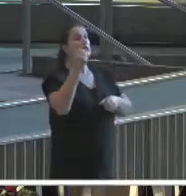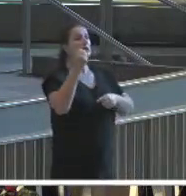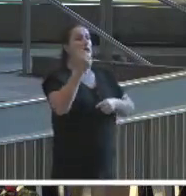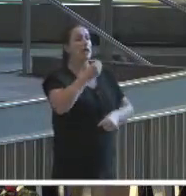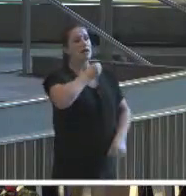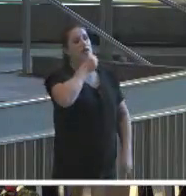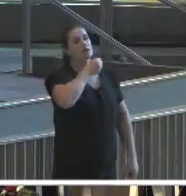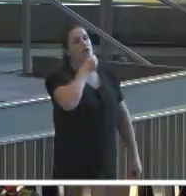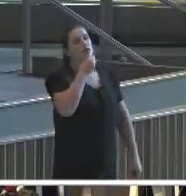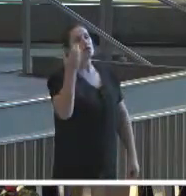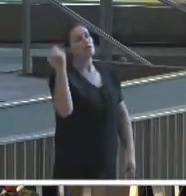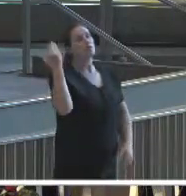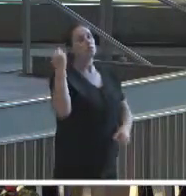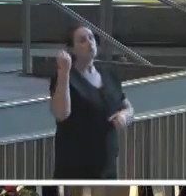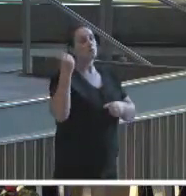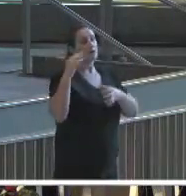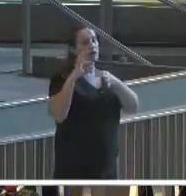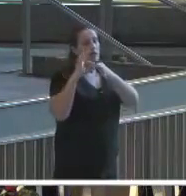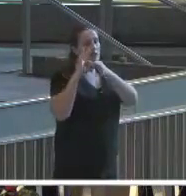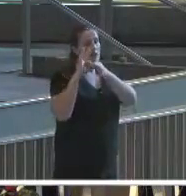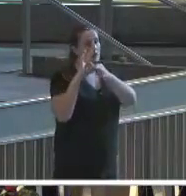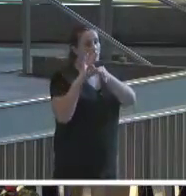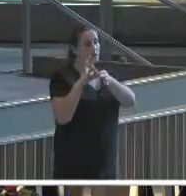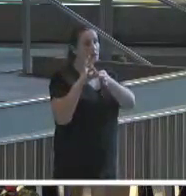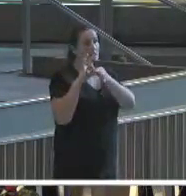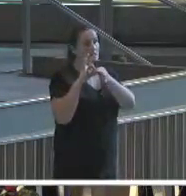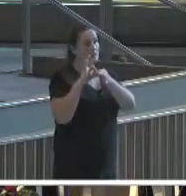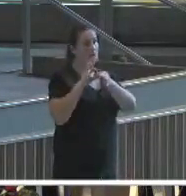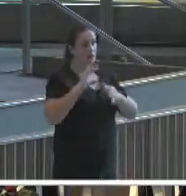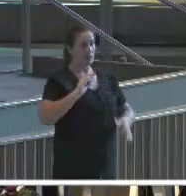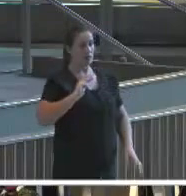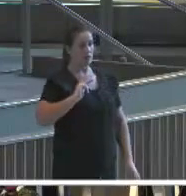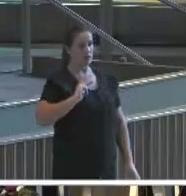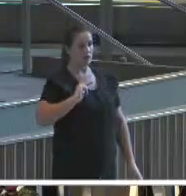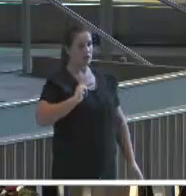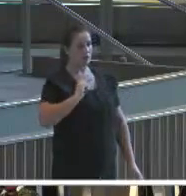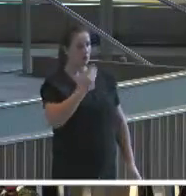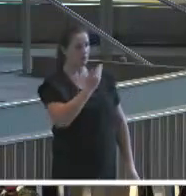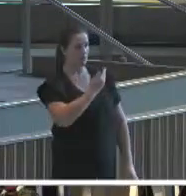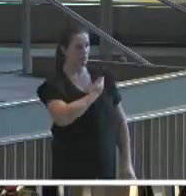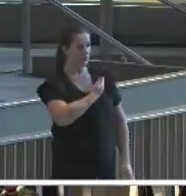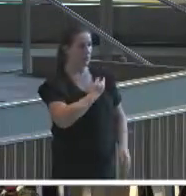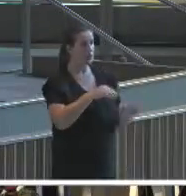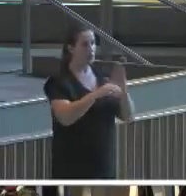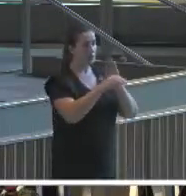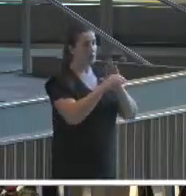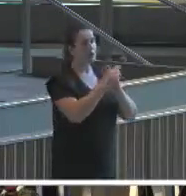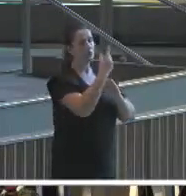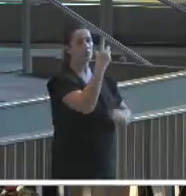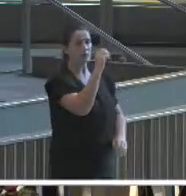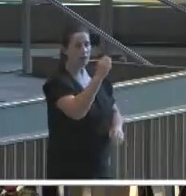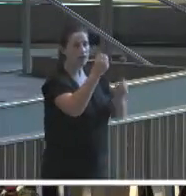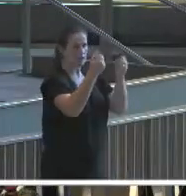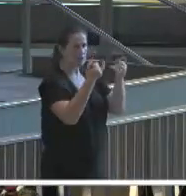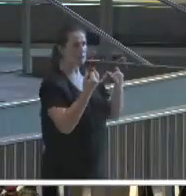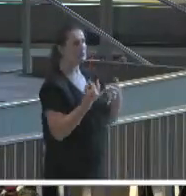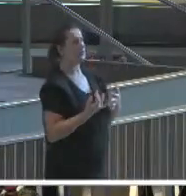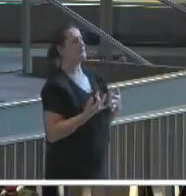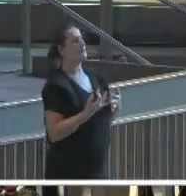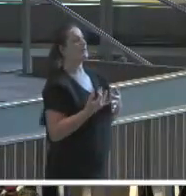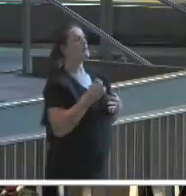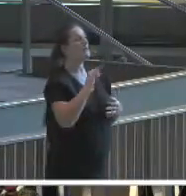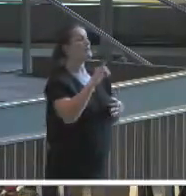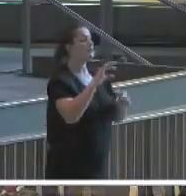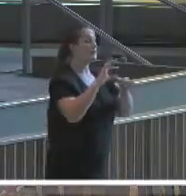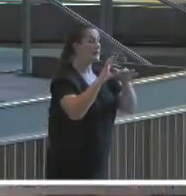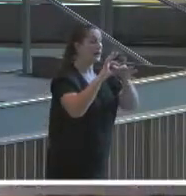era coisa seríssima, Hebreus capítulo 10 fala a respeito disso, ele diz assim, olha, se uma aliança